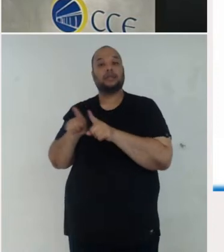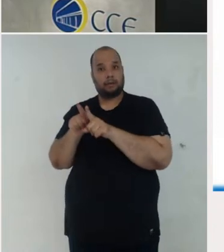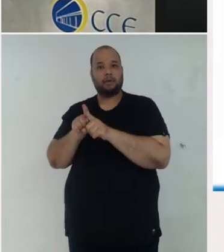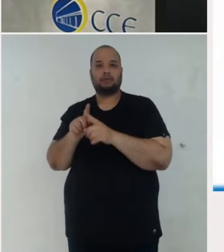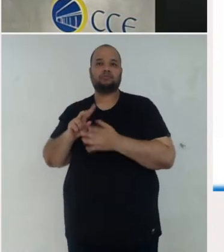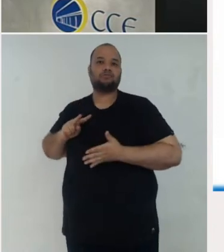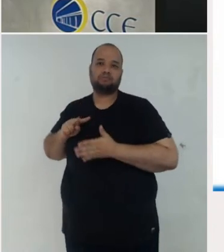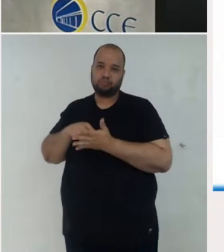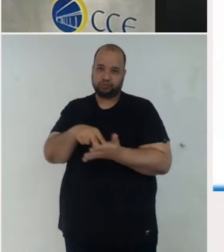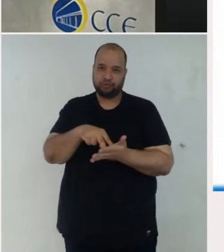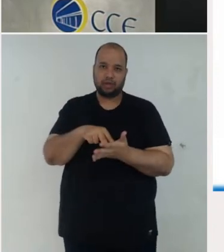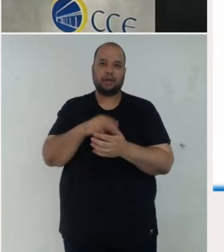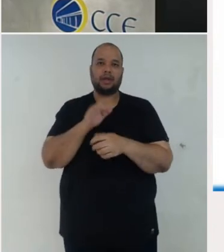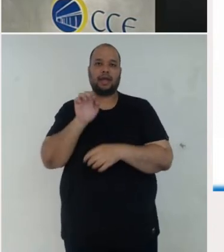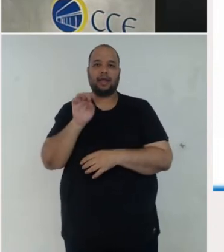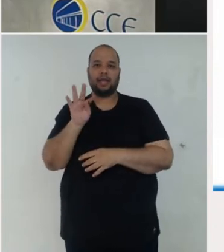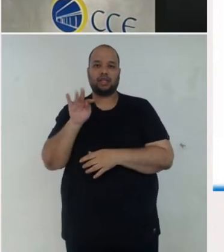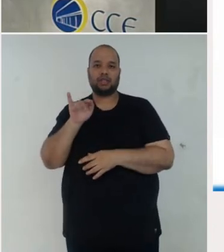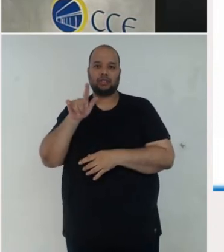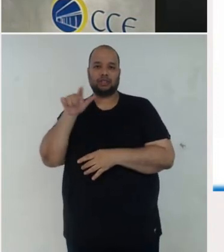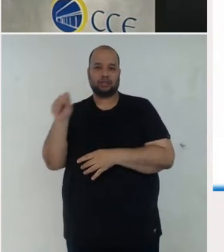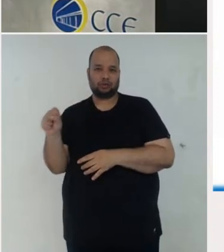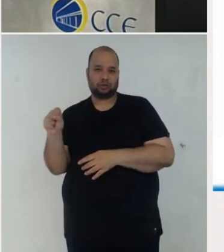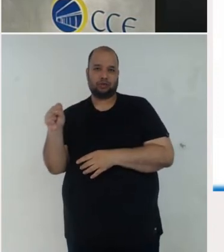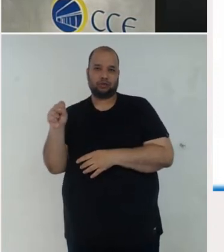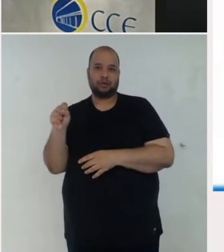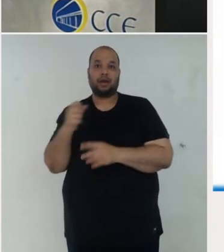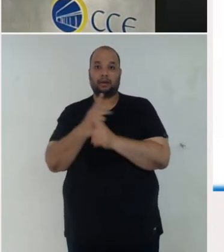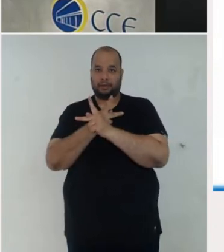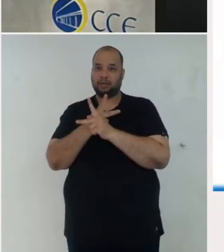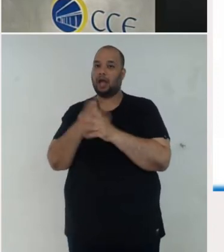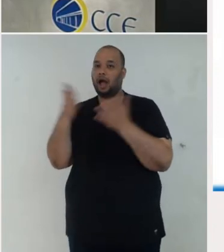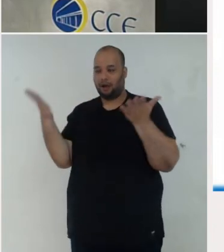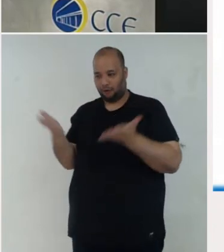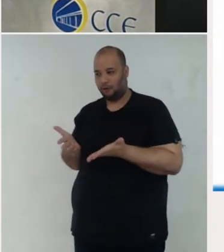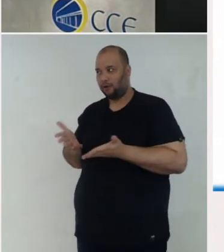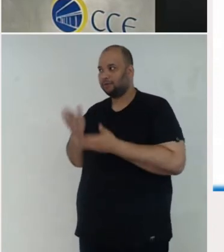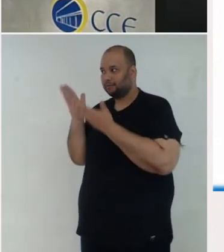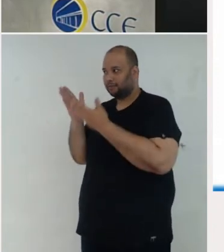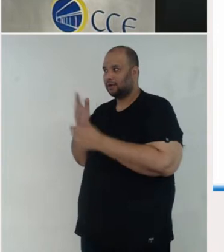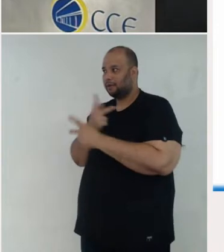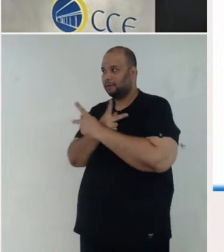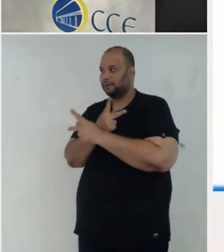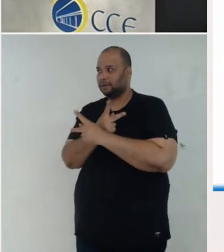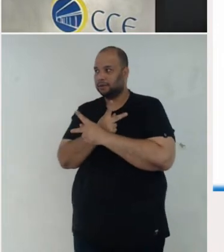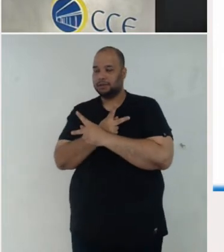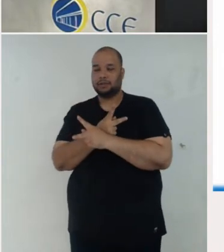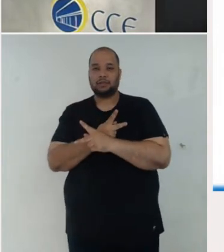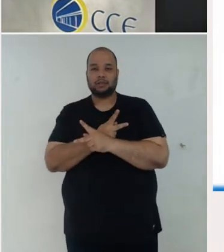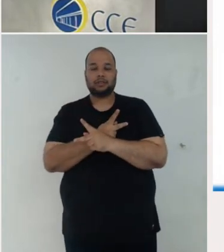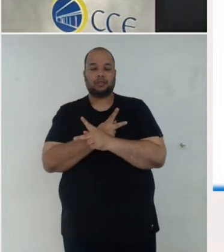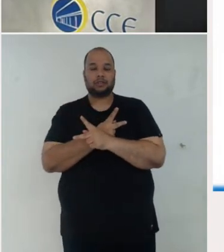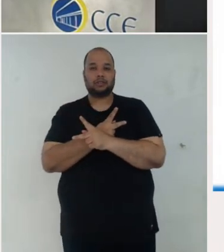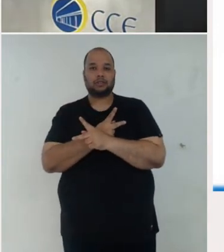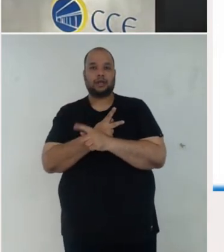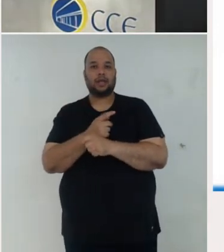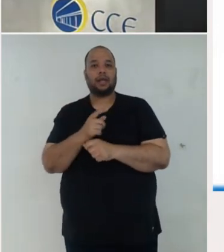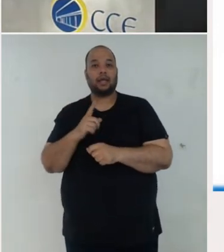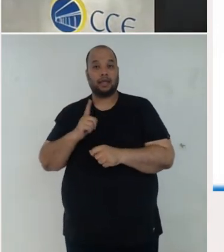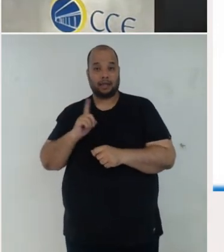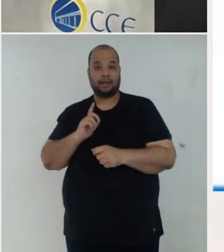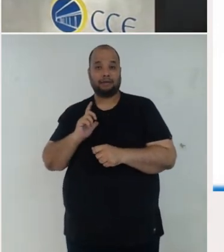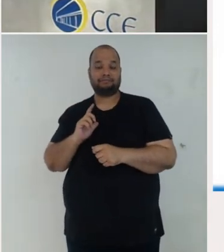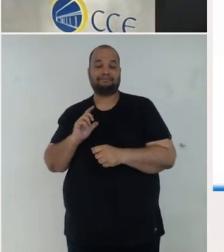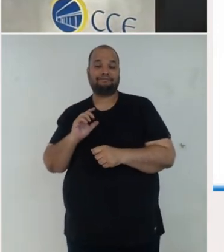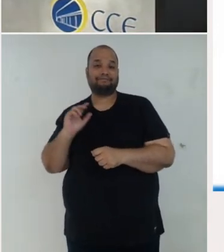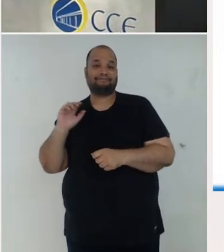também do campo dos etios no país. Então a PEGET, agora eu vou citar o caso da PEGET, então a PEGET ela se destaca